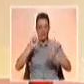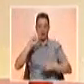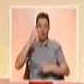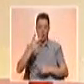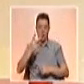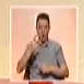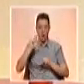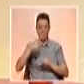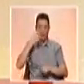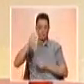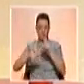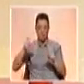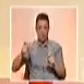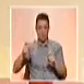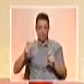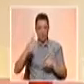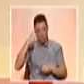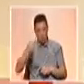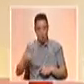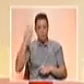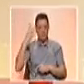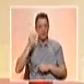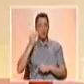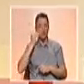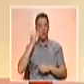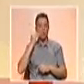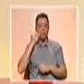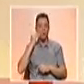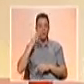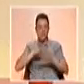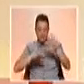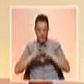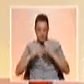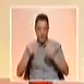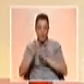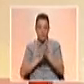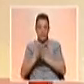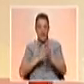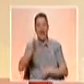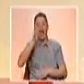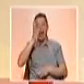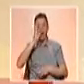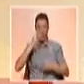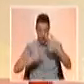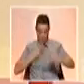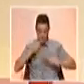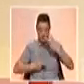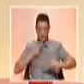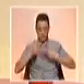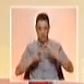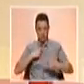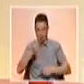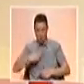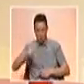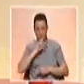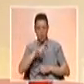até a própria humanidade, a compreender o modo como está a utilizar essa água. No fundo, é uma avaliação que nós